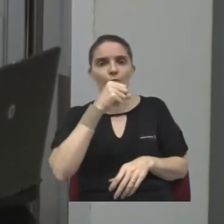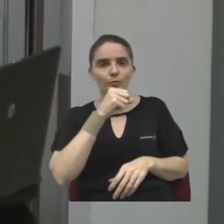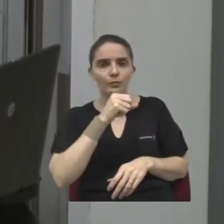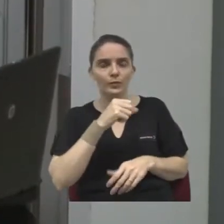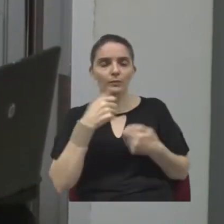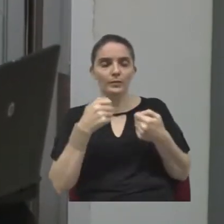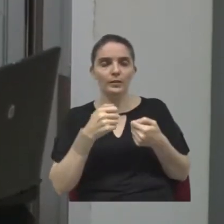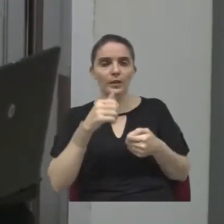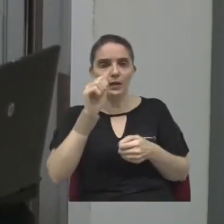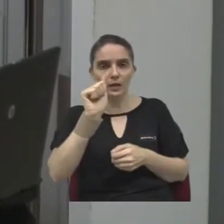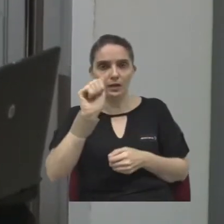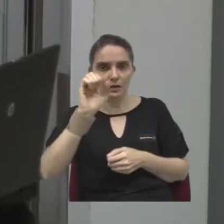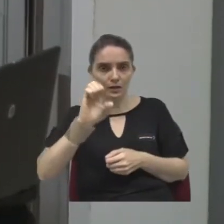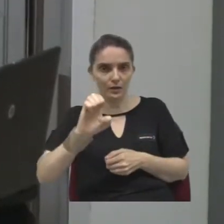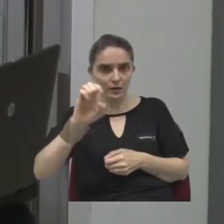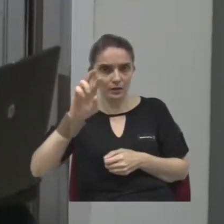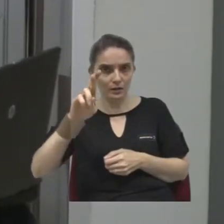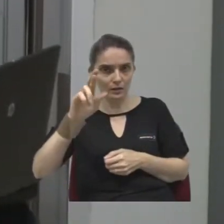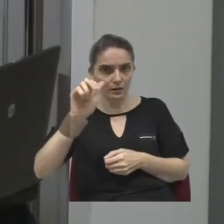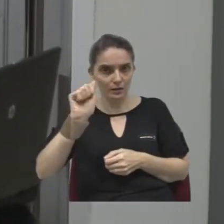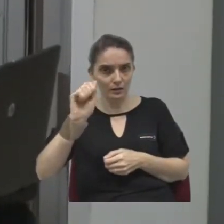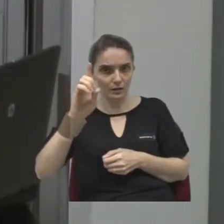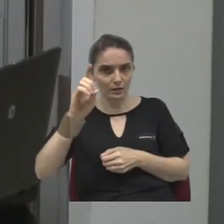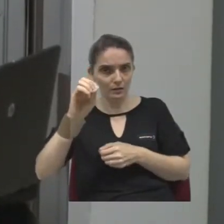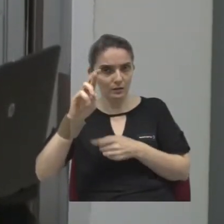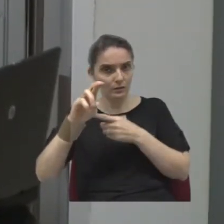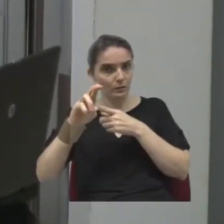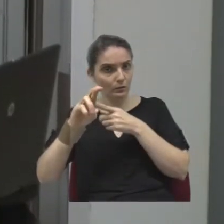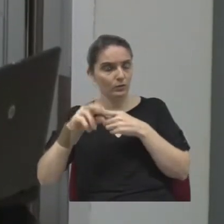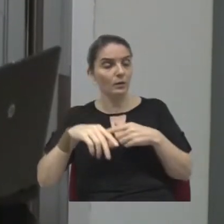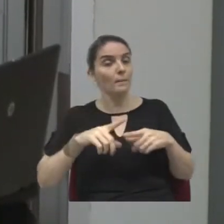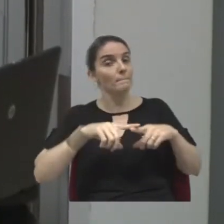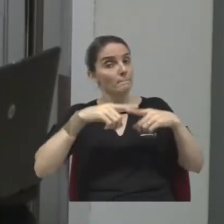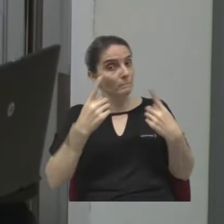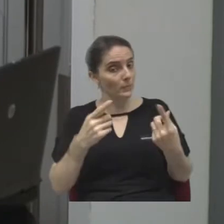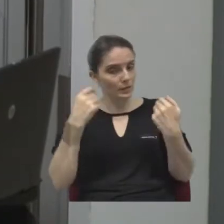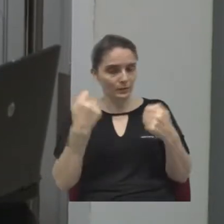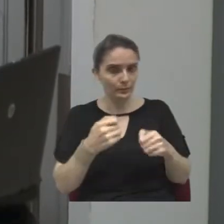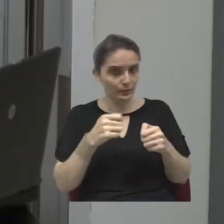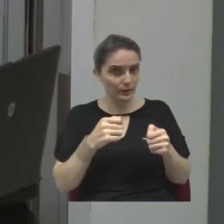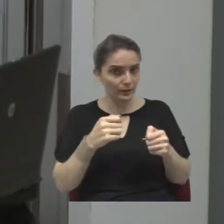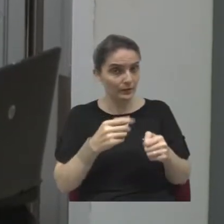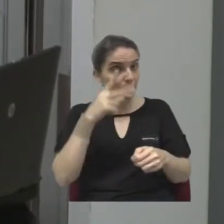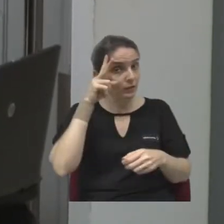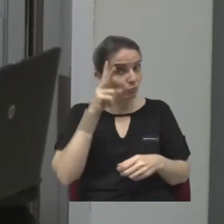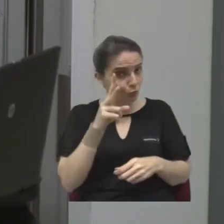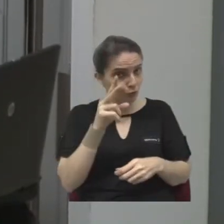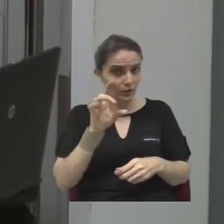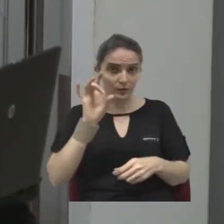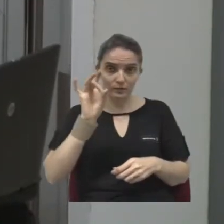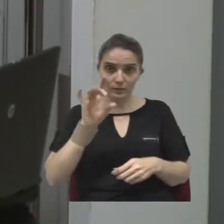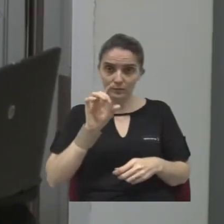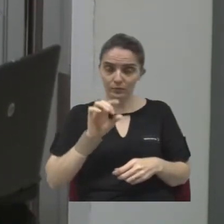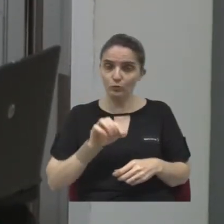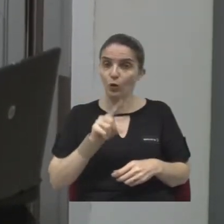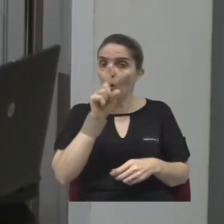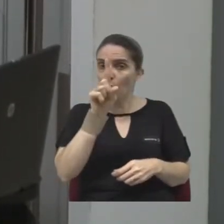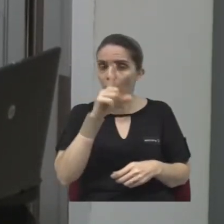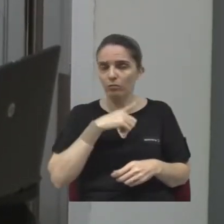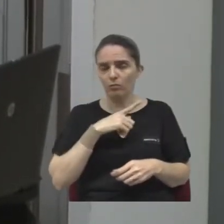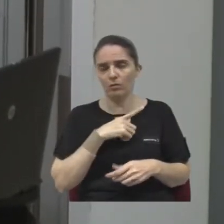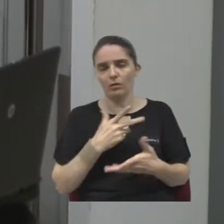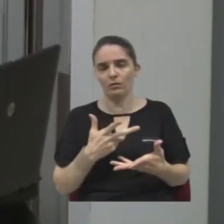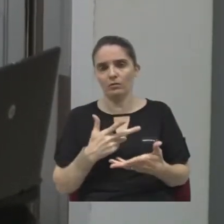tem mas já necessita do segundo. Então, isso é uma das cobranças que a comissão, né, vai estar levando, vai ser feita toda uma